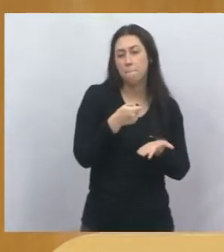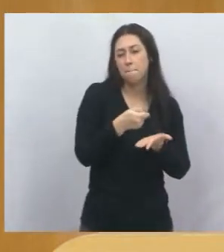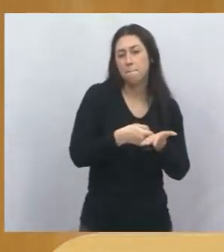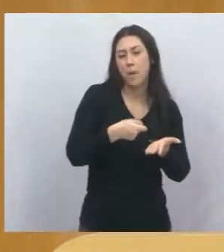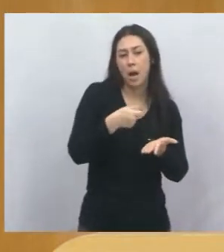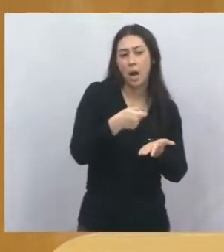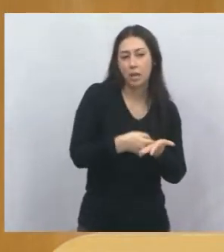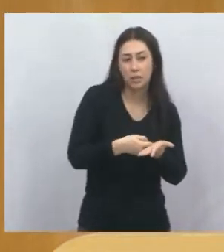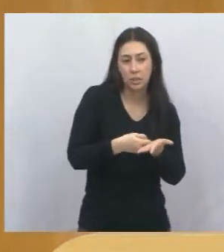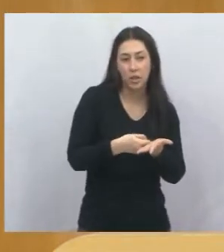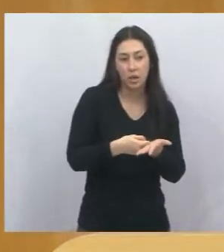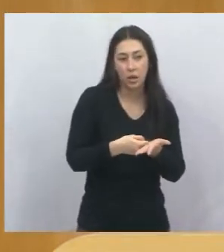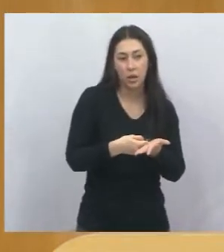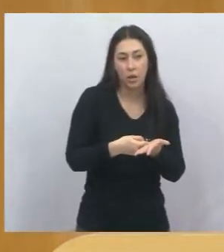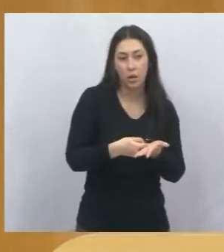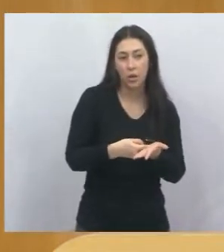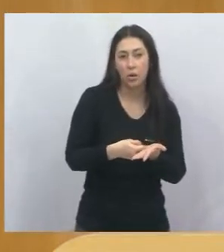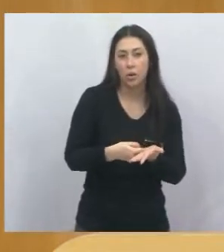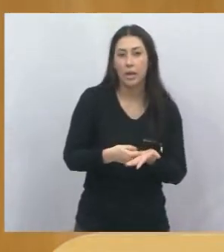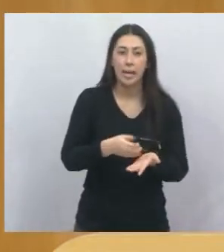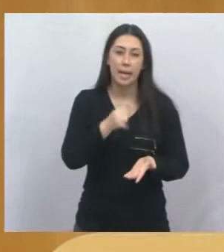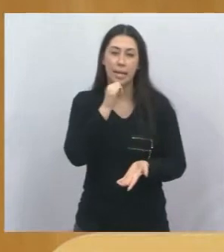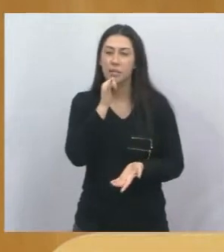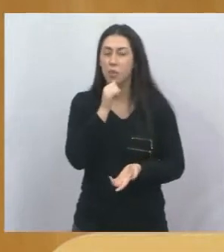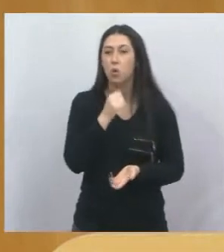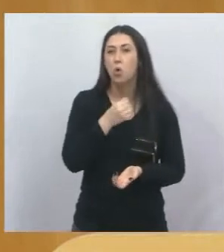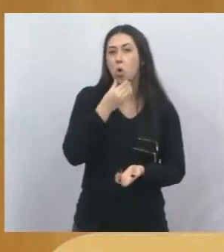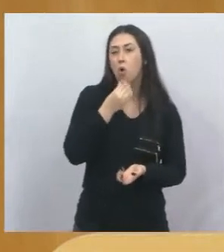como vou, pagar